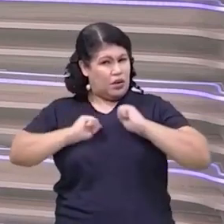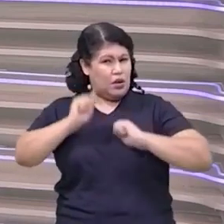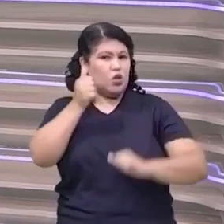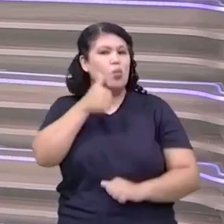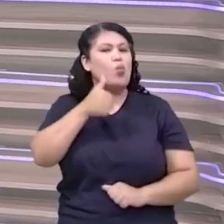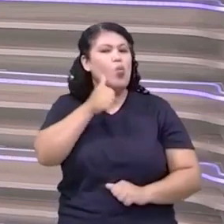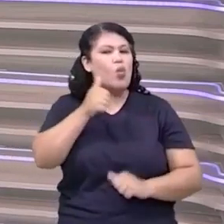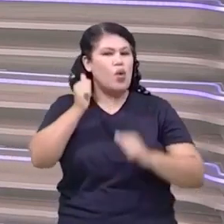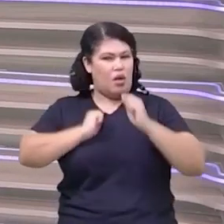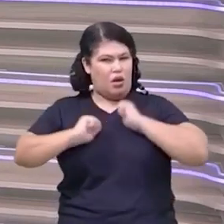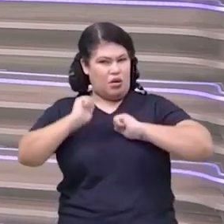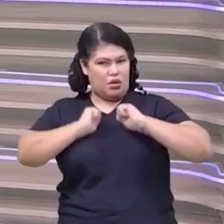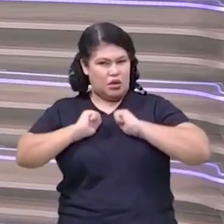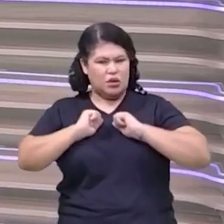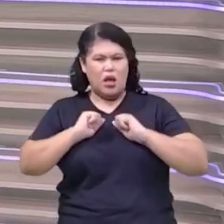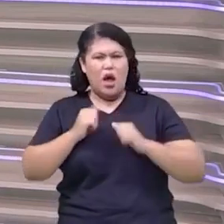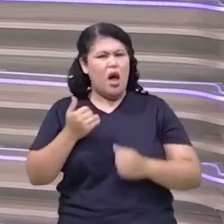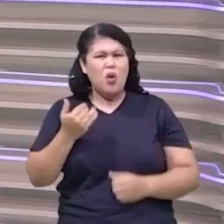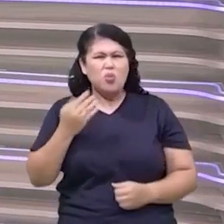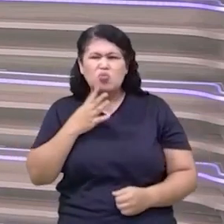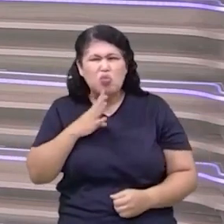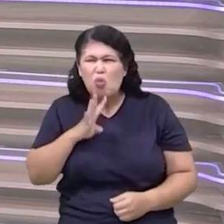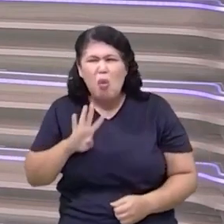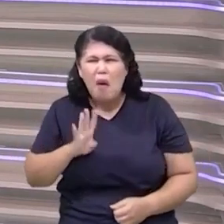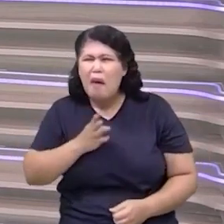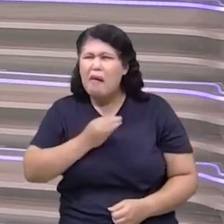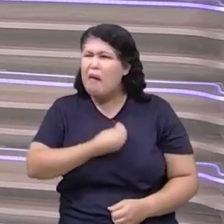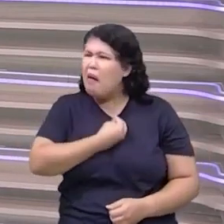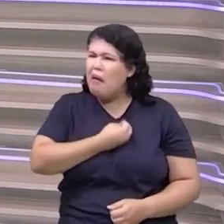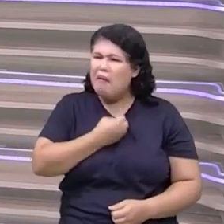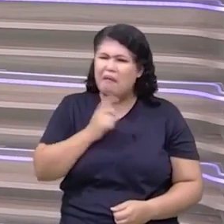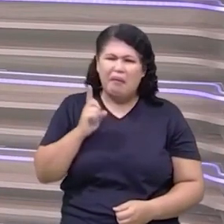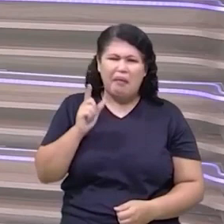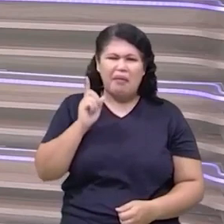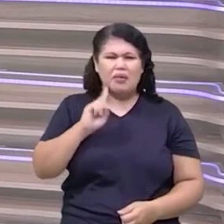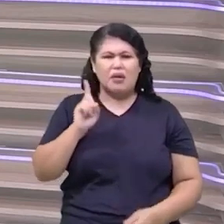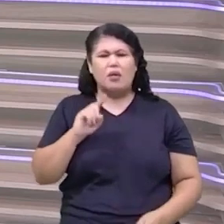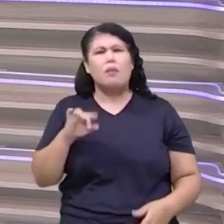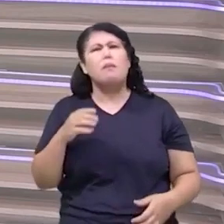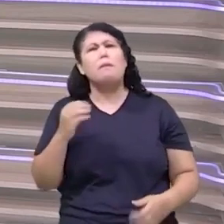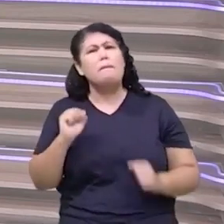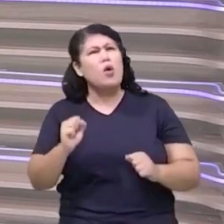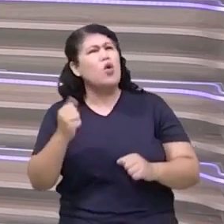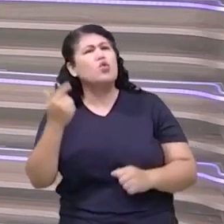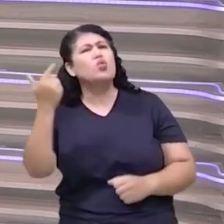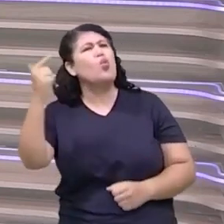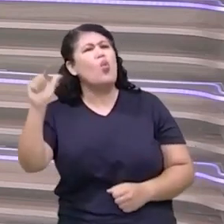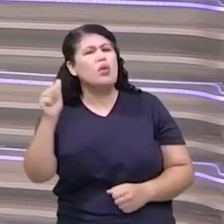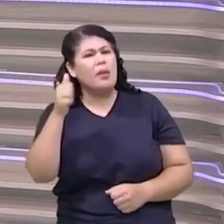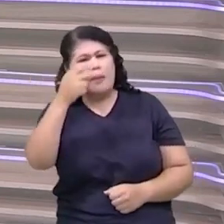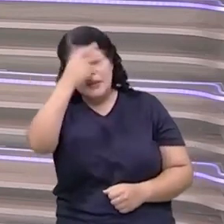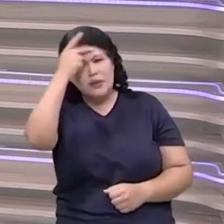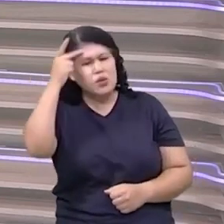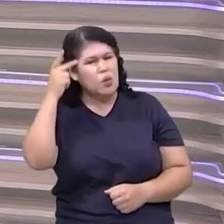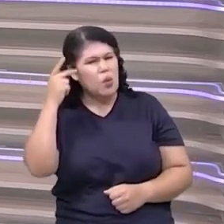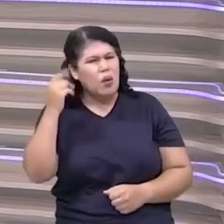sobre a Bruna Lombardi. De repente vocês queiram falar de uma outra coisa, de um outro artista. Vamos lembrar aqui.